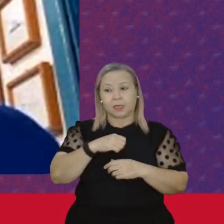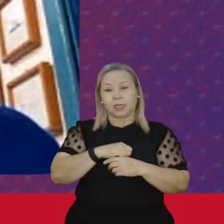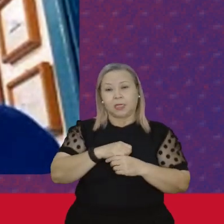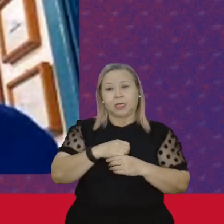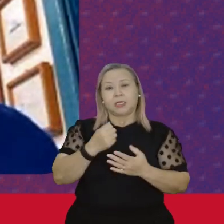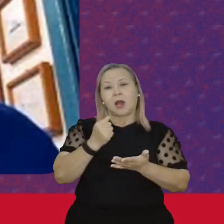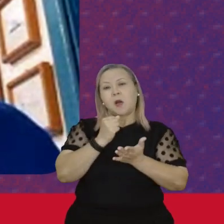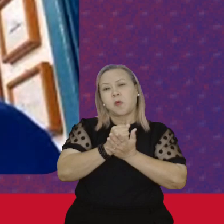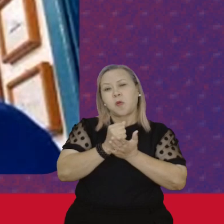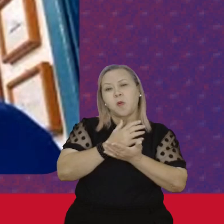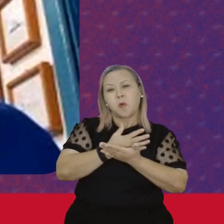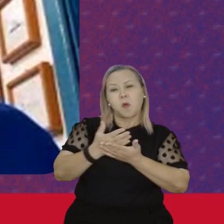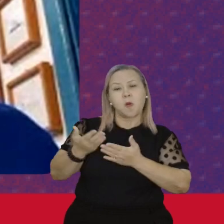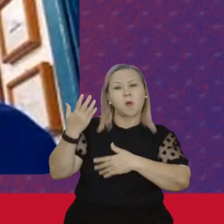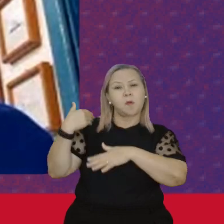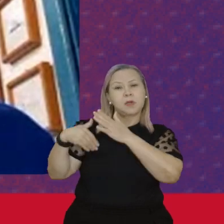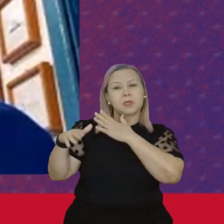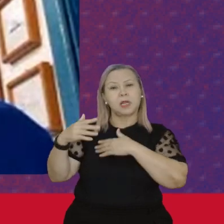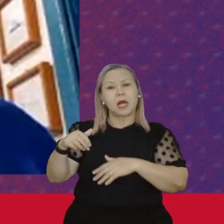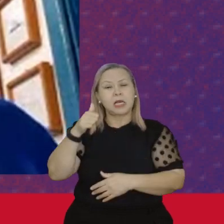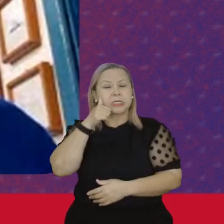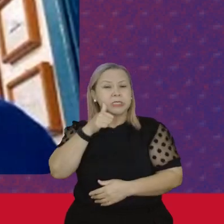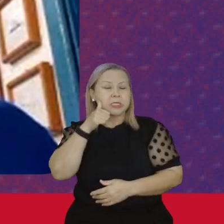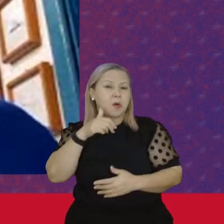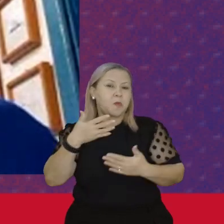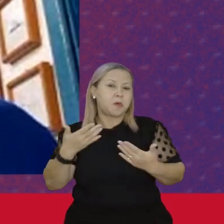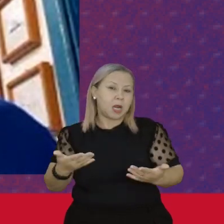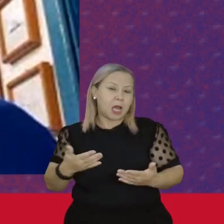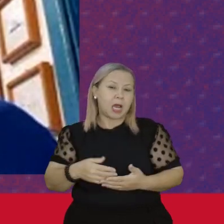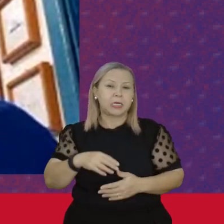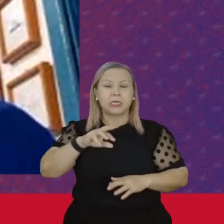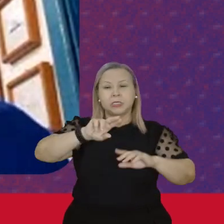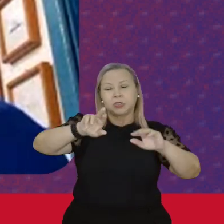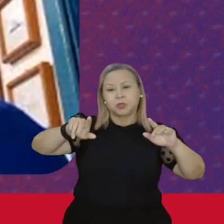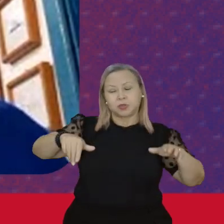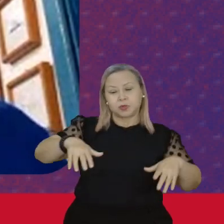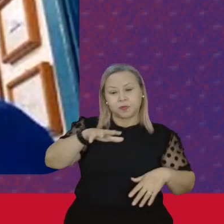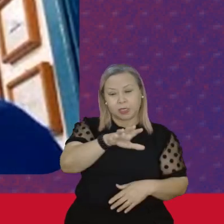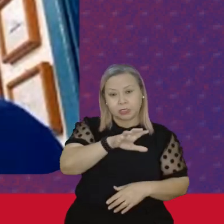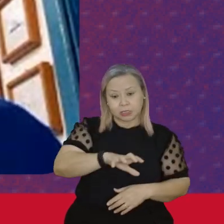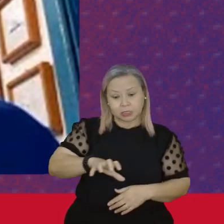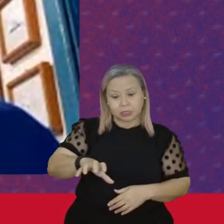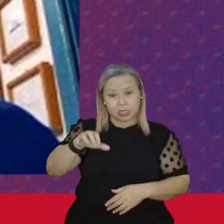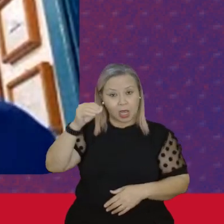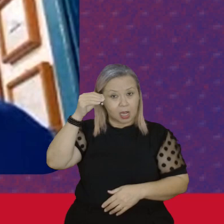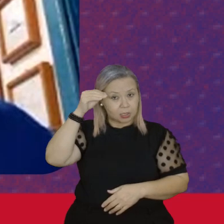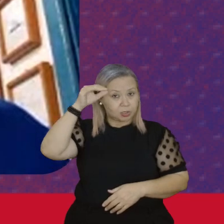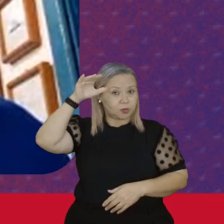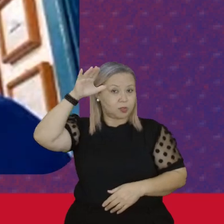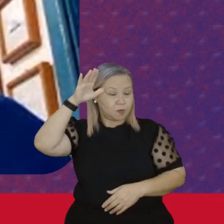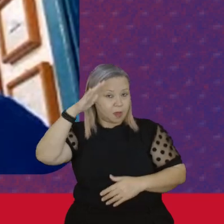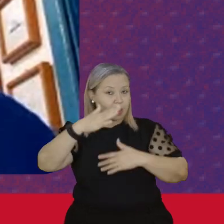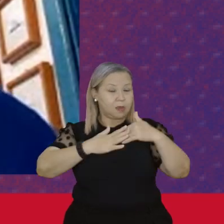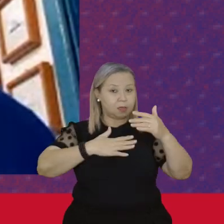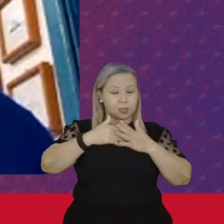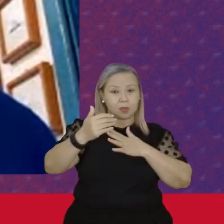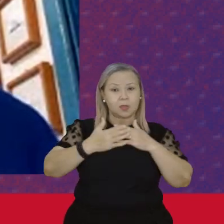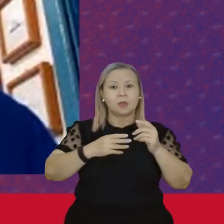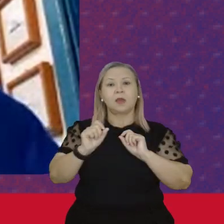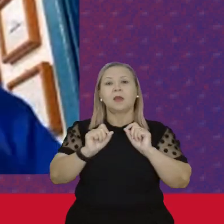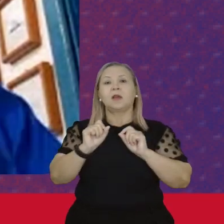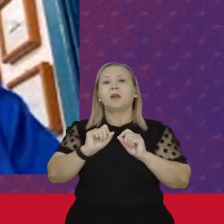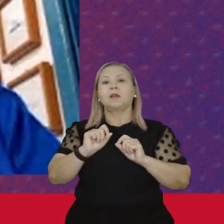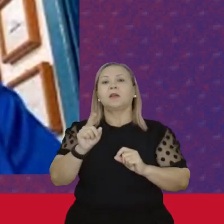Mulher aqui em São Paulo, que são mulheres de diversas áreas de conhecimento e de atuação que vão